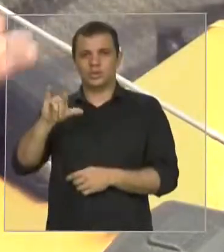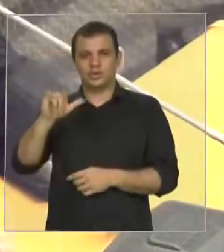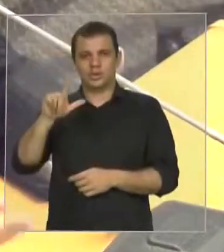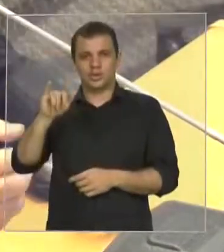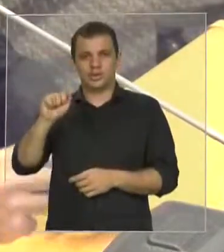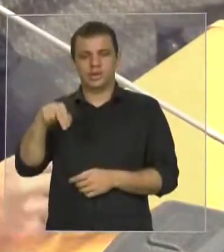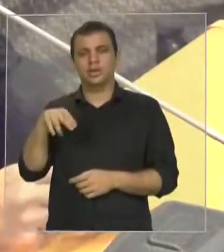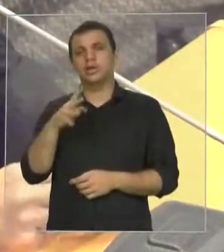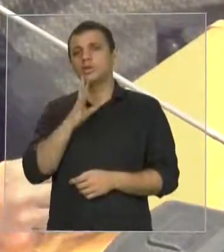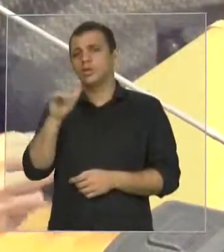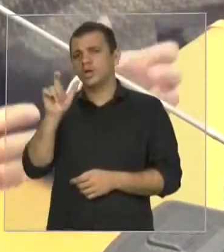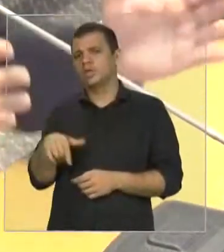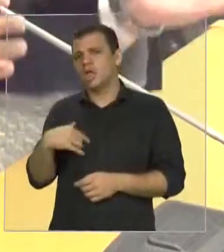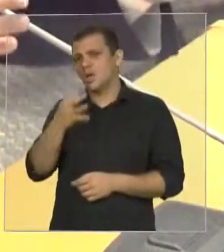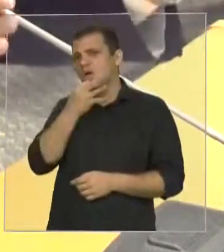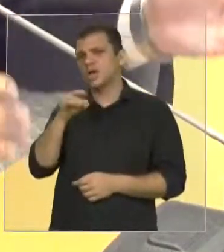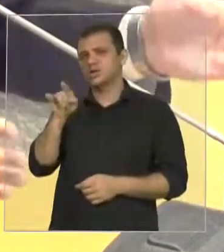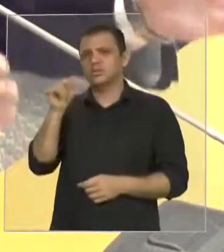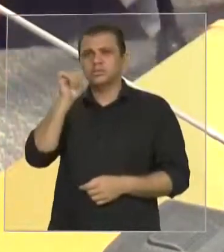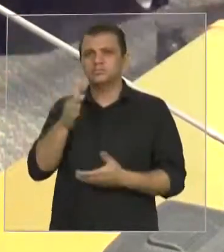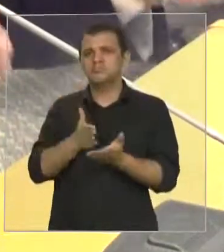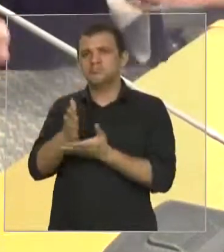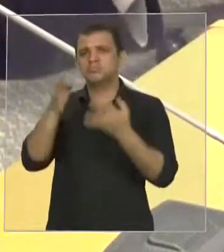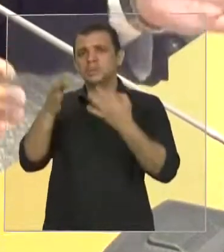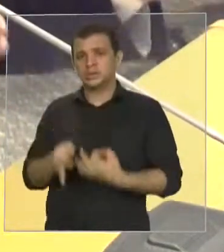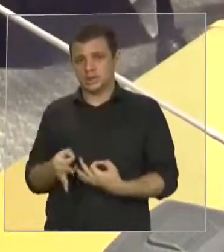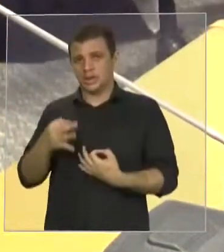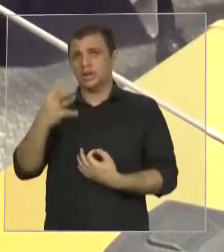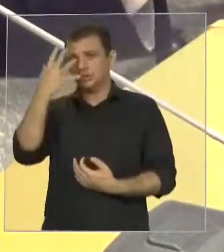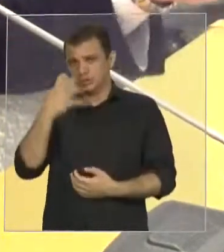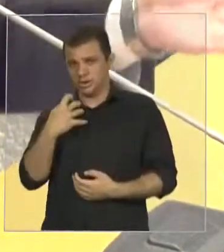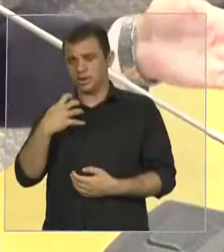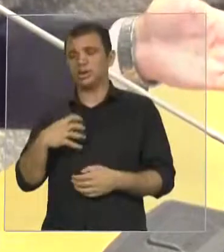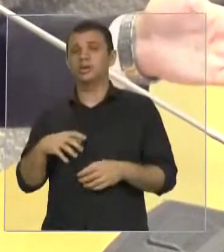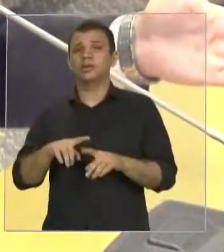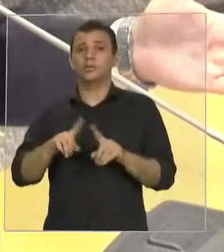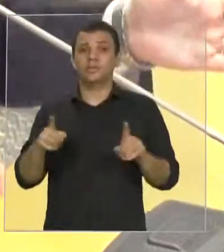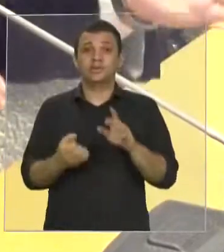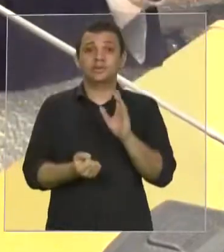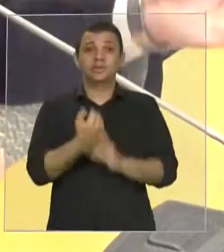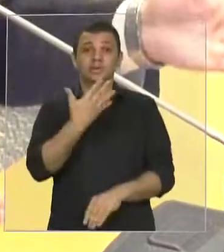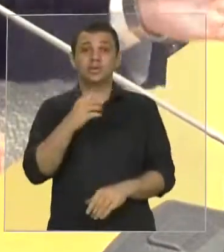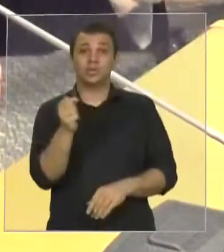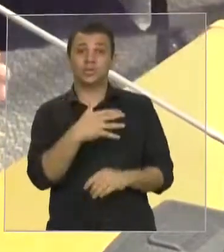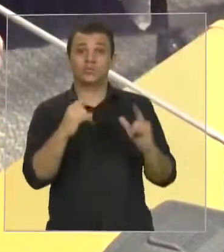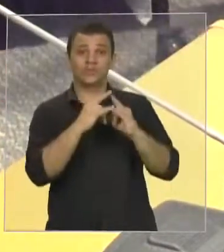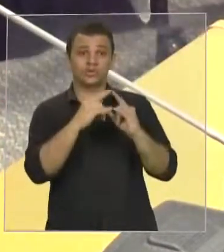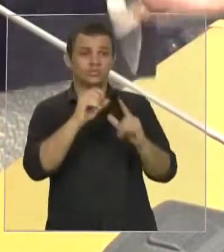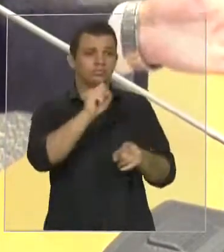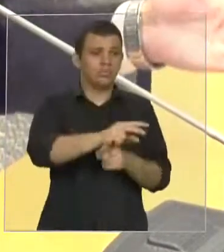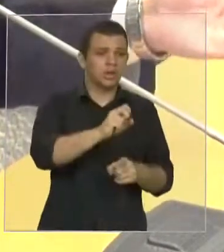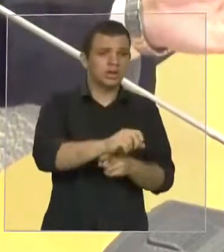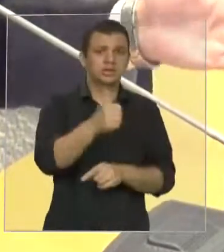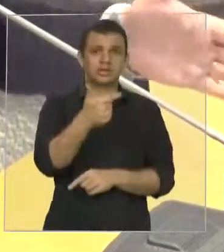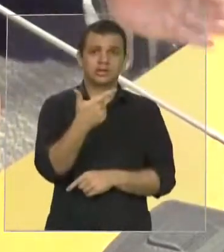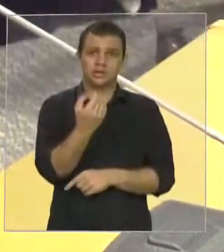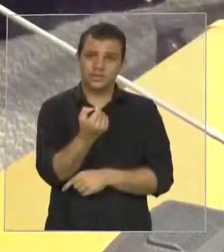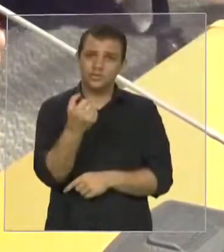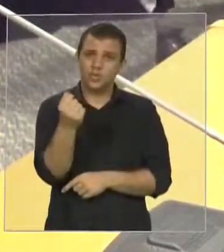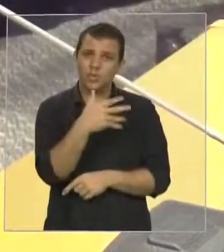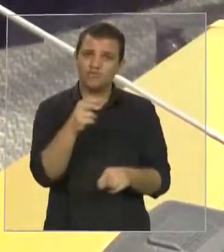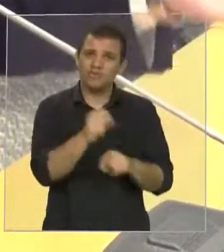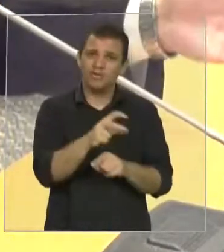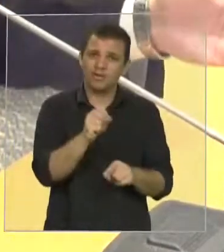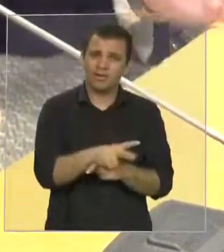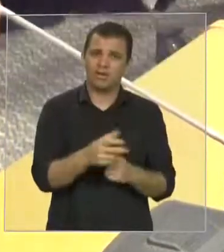pessoa séria, e você criar mais 120 cargos comissionados, no momento que o governo diz que não tem dinheiro, vai criar toda